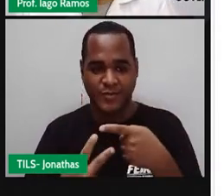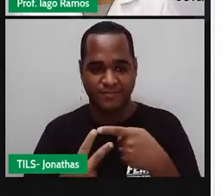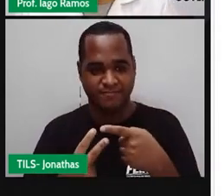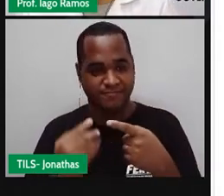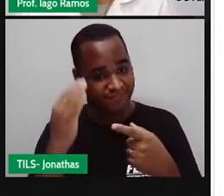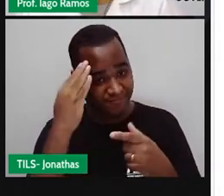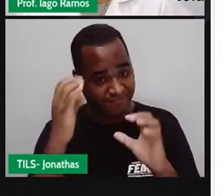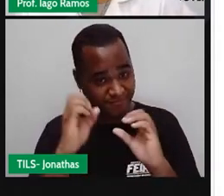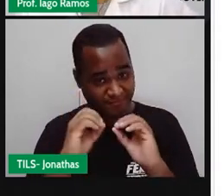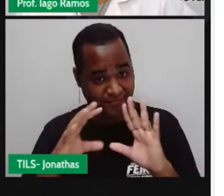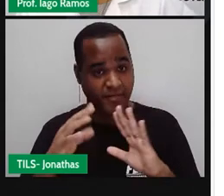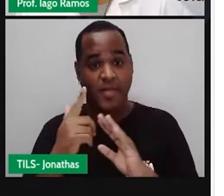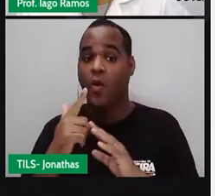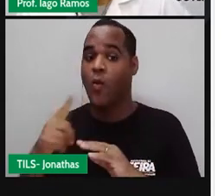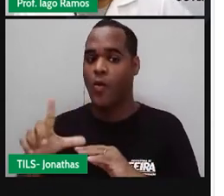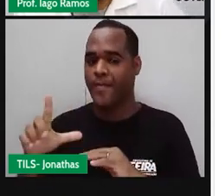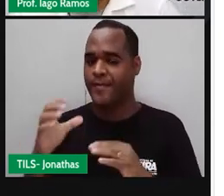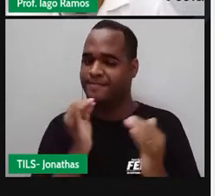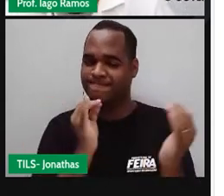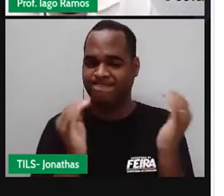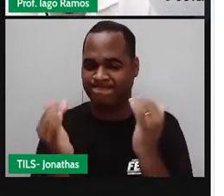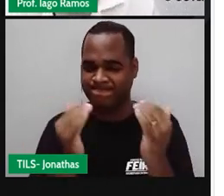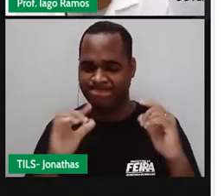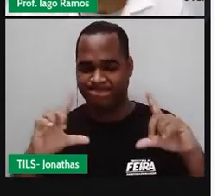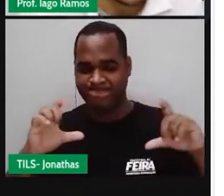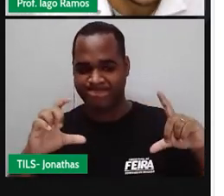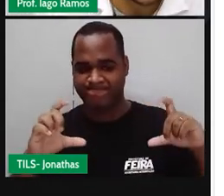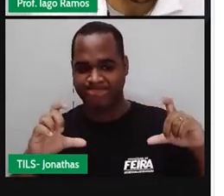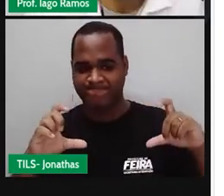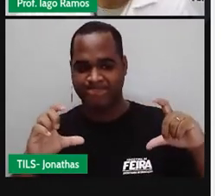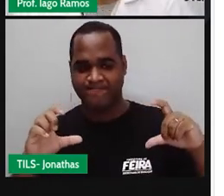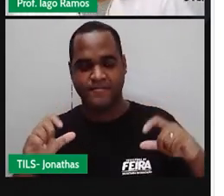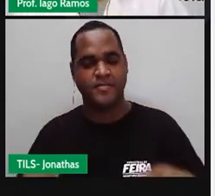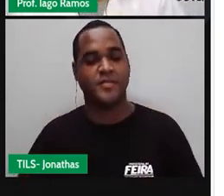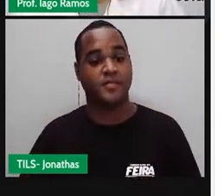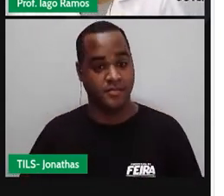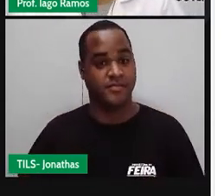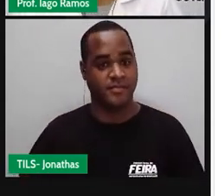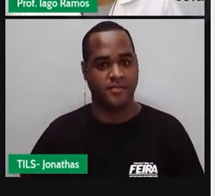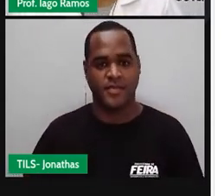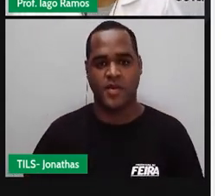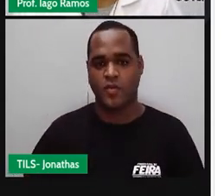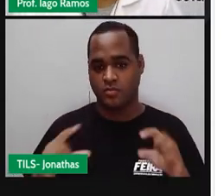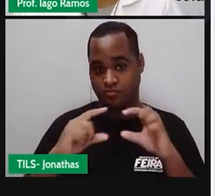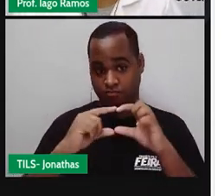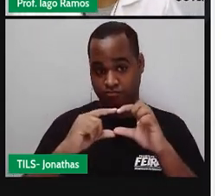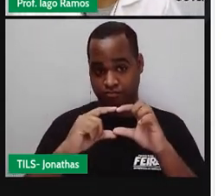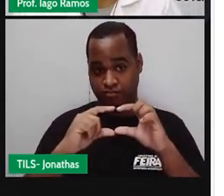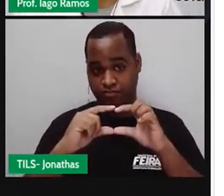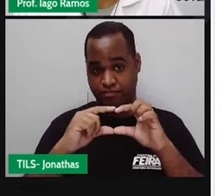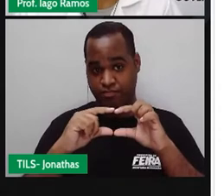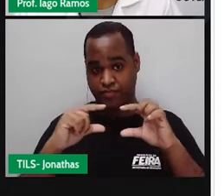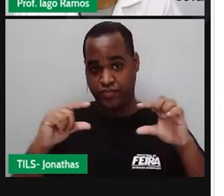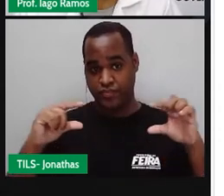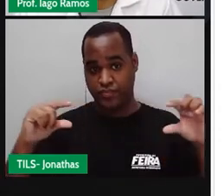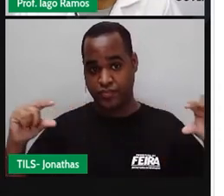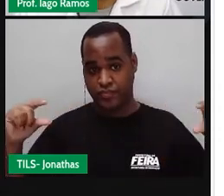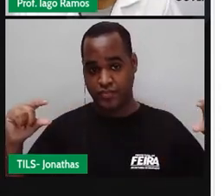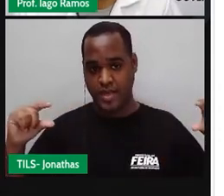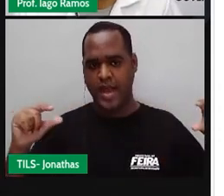vamos para a outra ilustração veja que a mesma/veja que essa/aqui